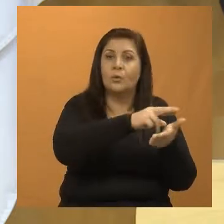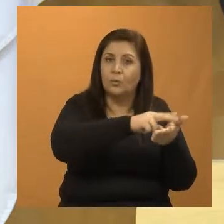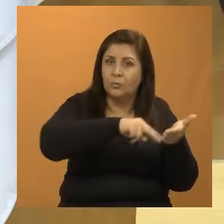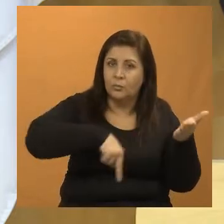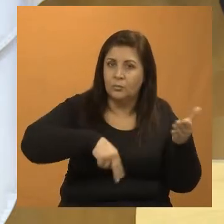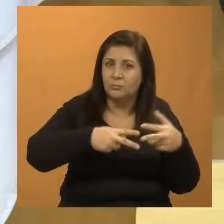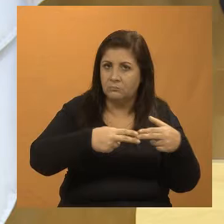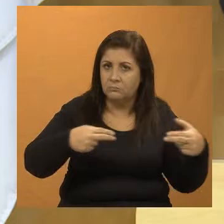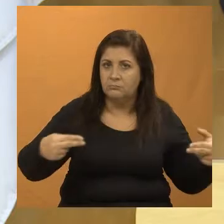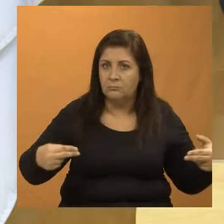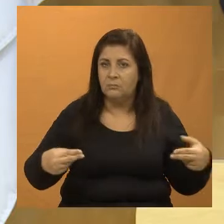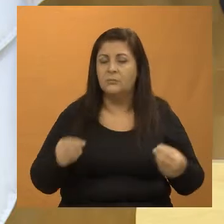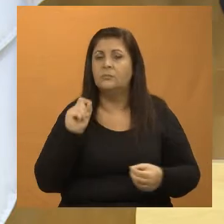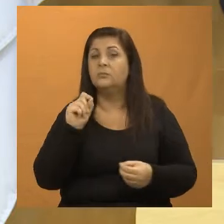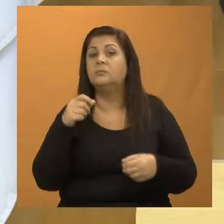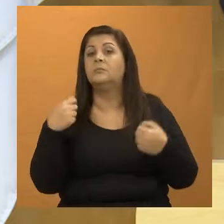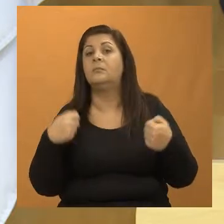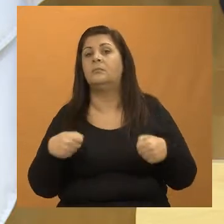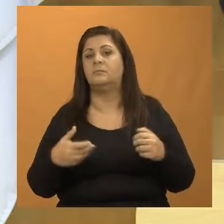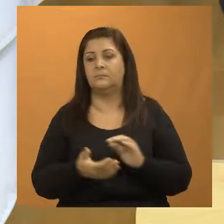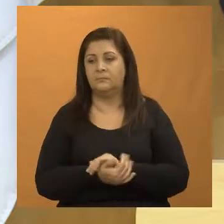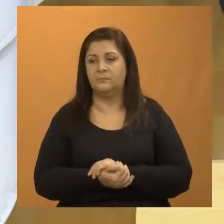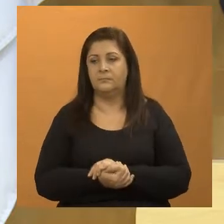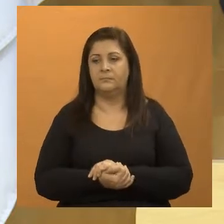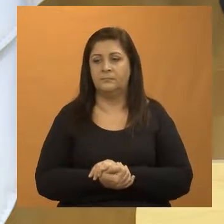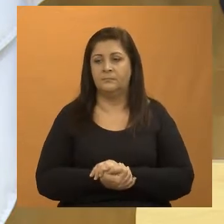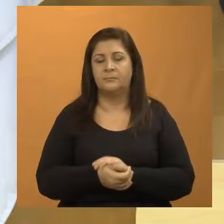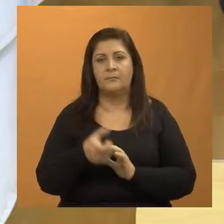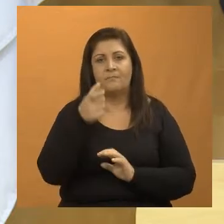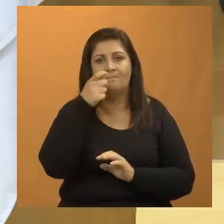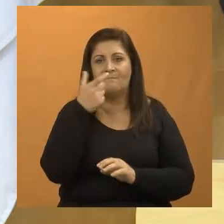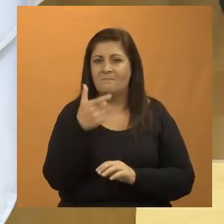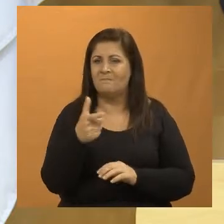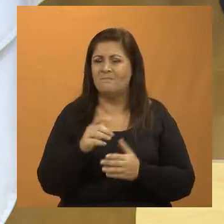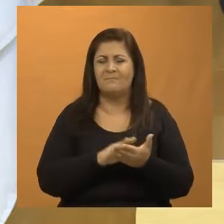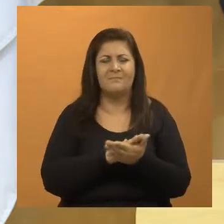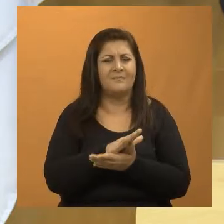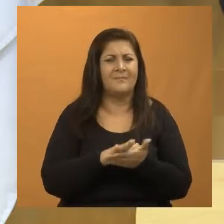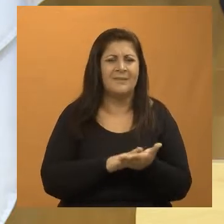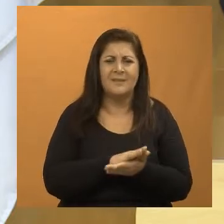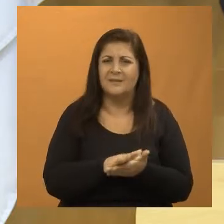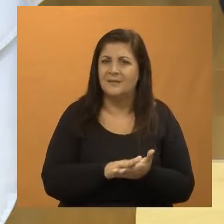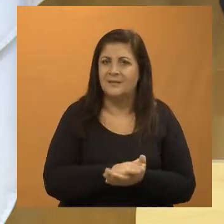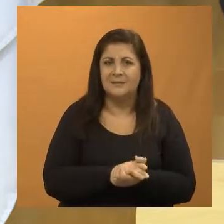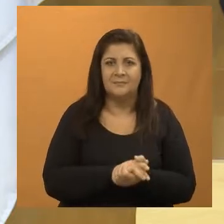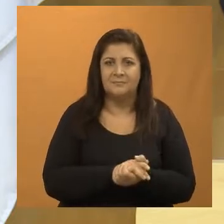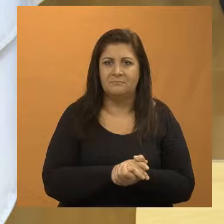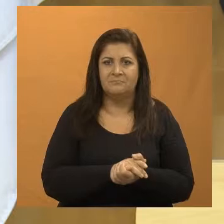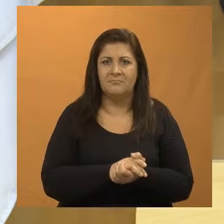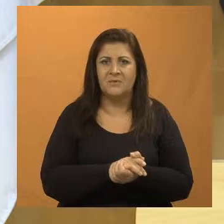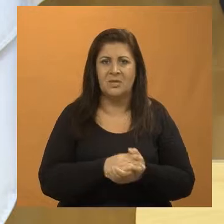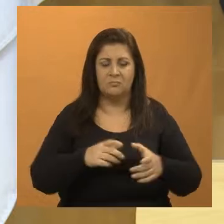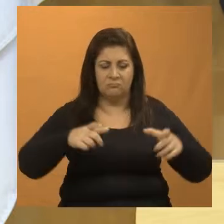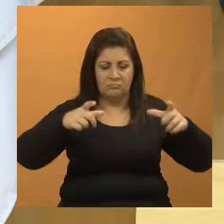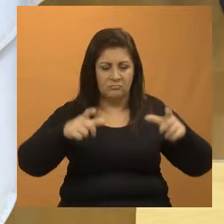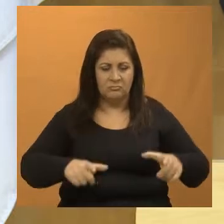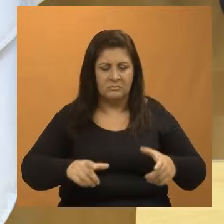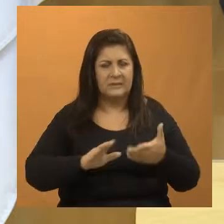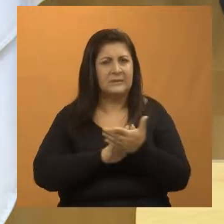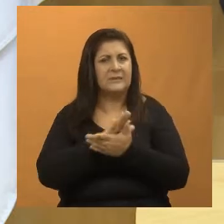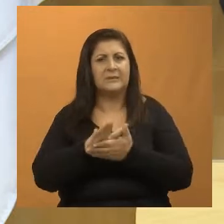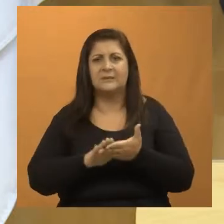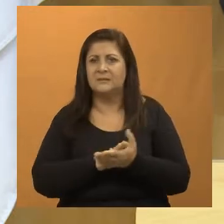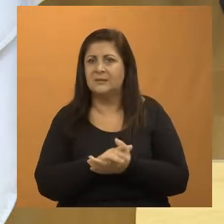estádio. E, automaticamente, a gente viu que não havia nada. Não havia nada como estrutura e não havia